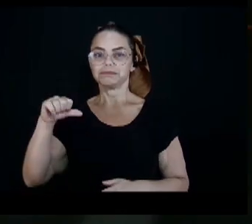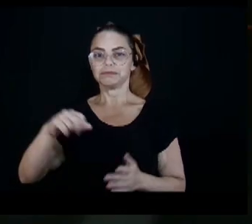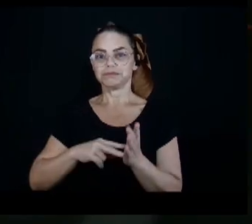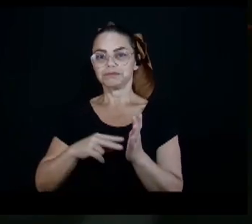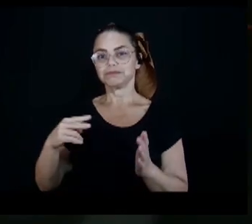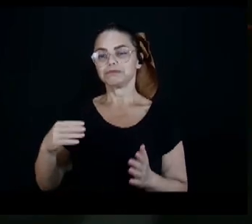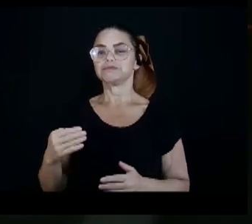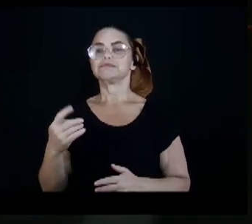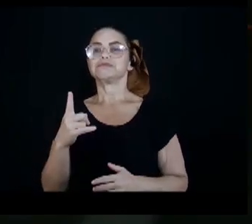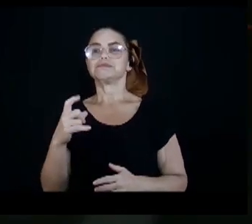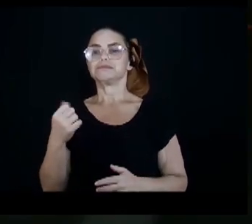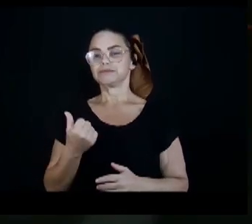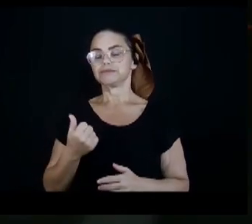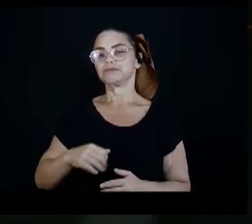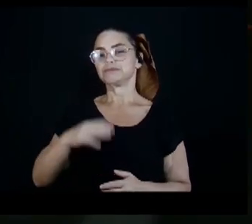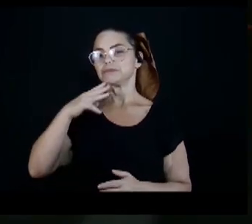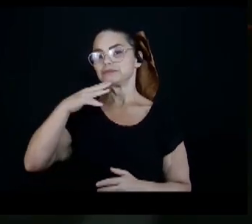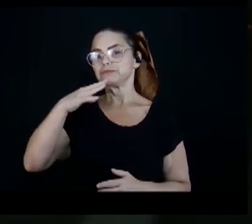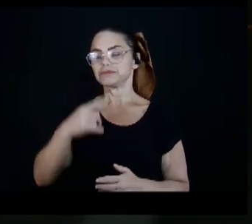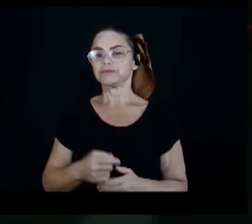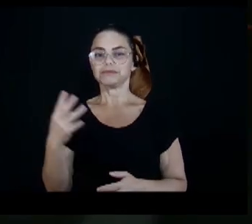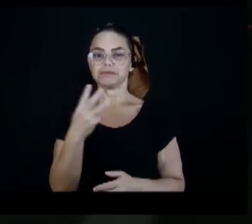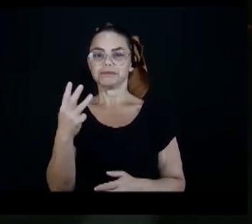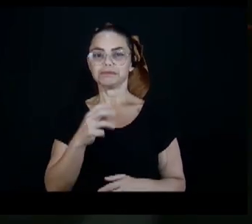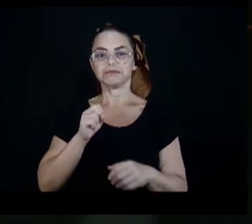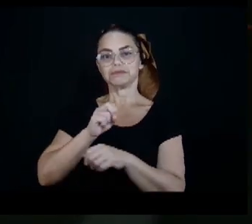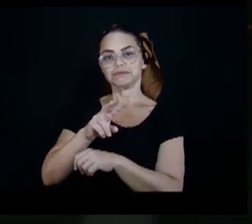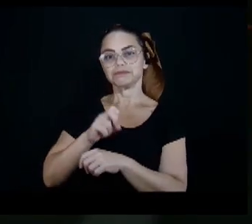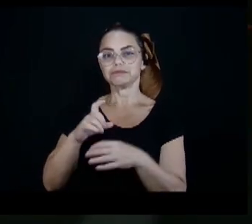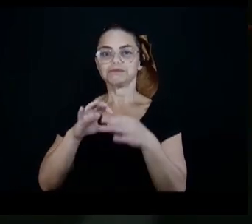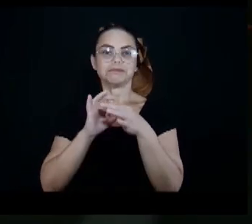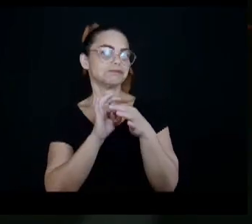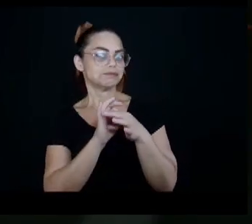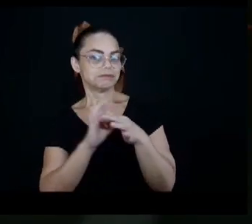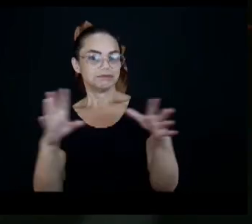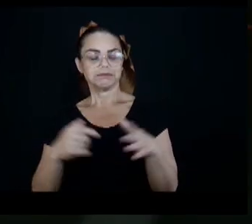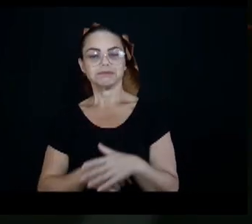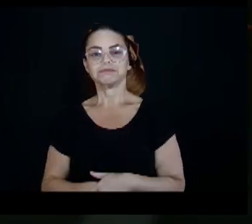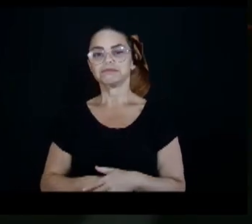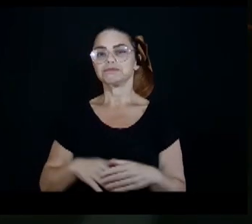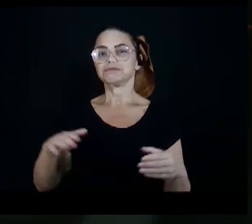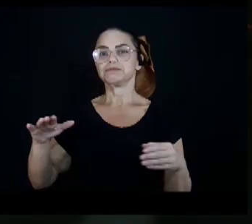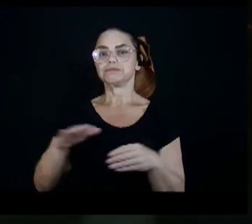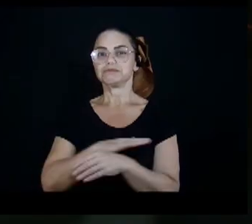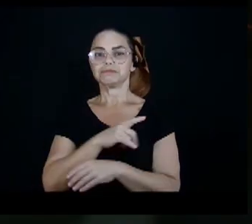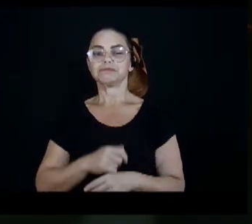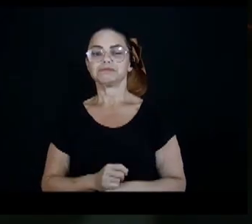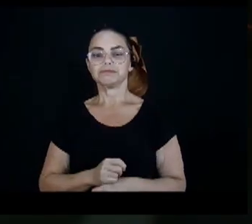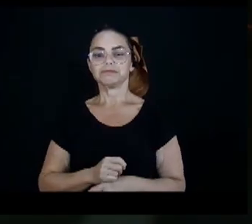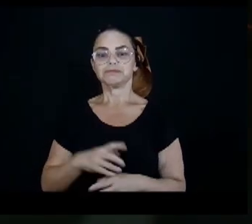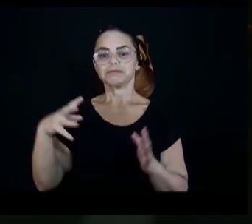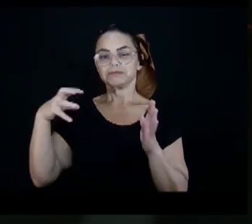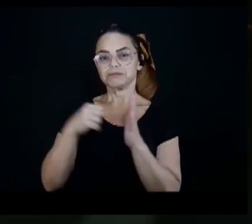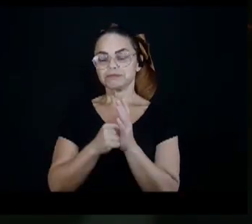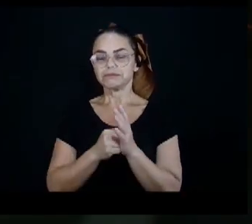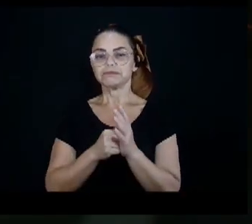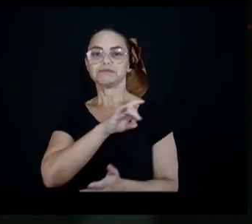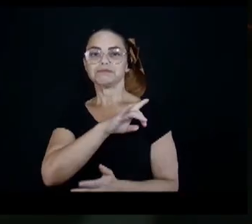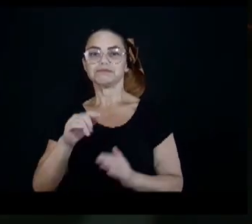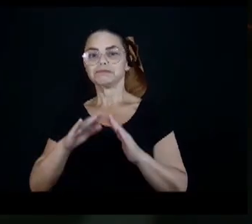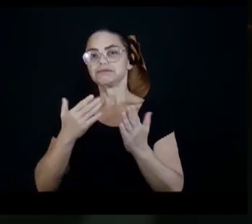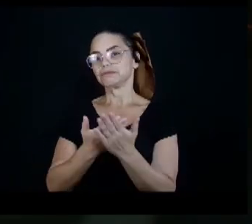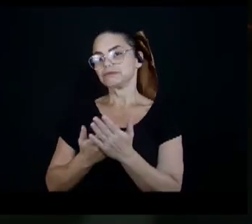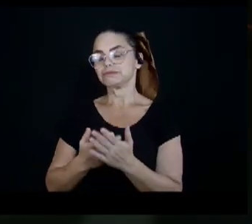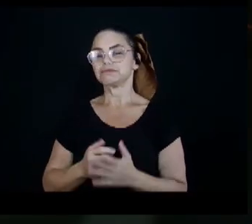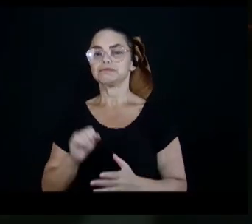com 33 vagas disponíveis, preenchidas por ordem de inscrição. Cada escola pode garantir apenas uma,